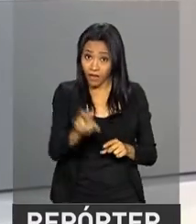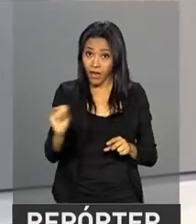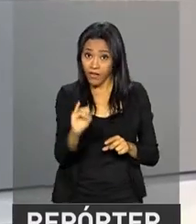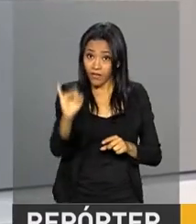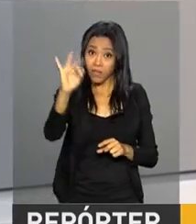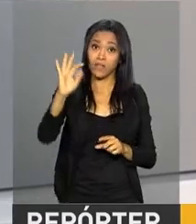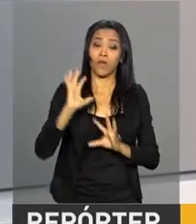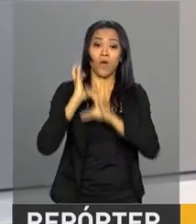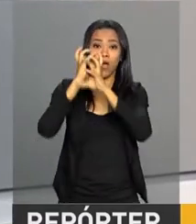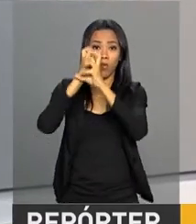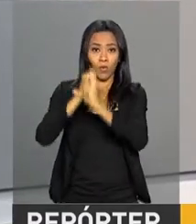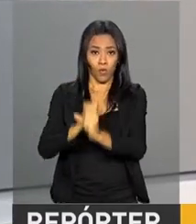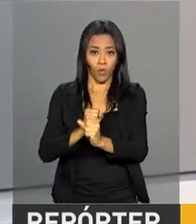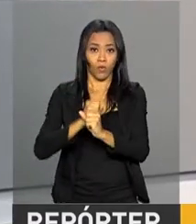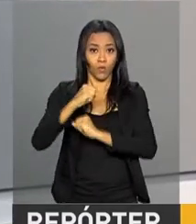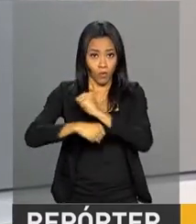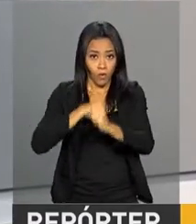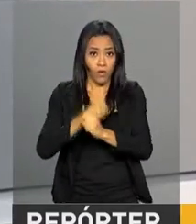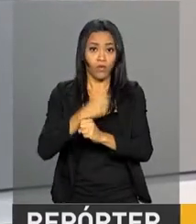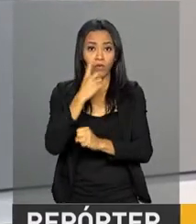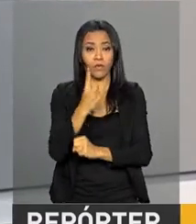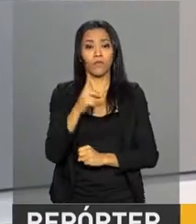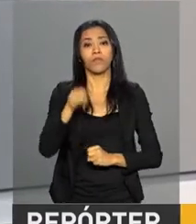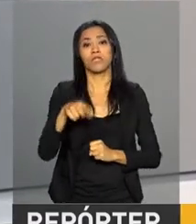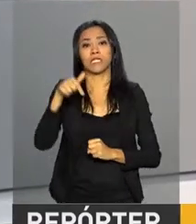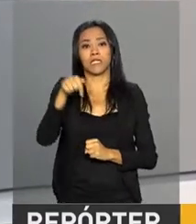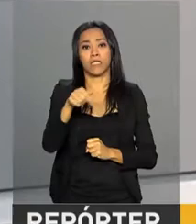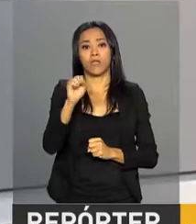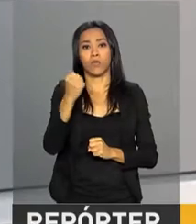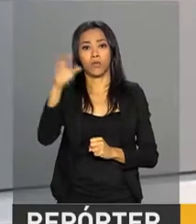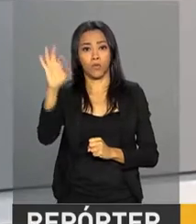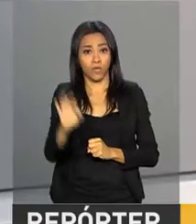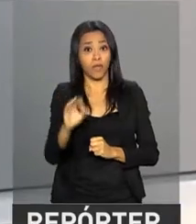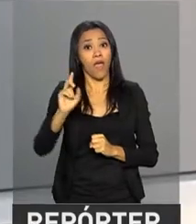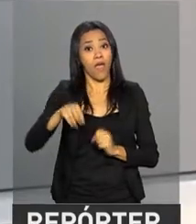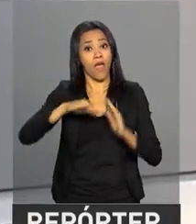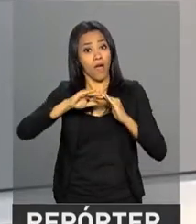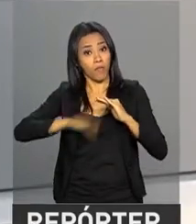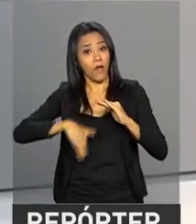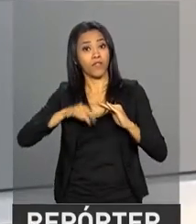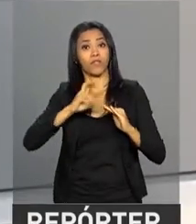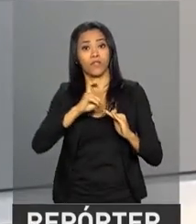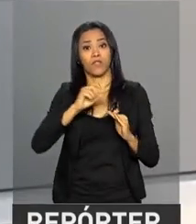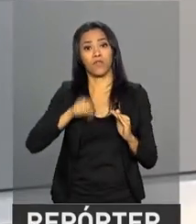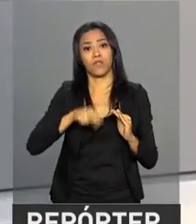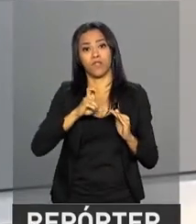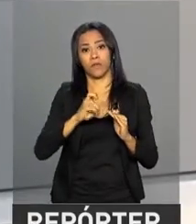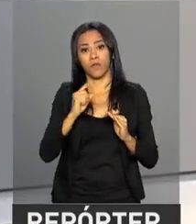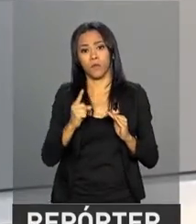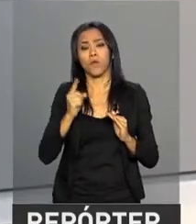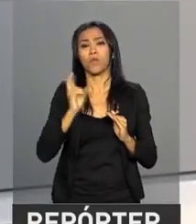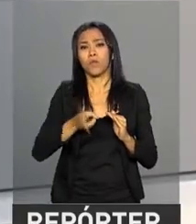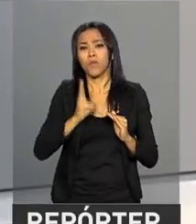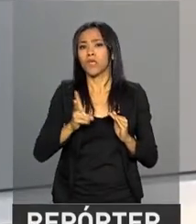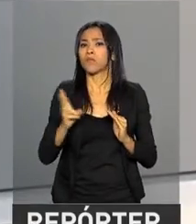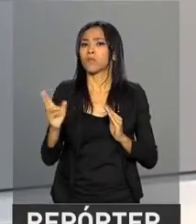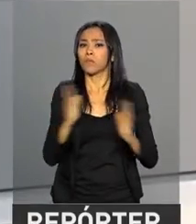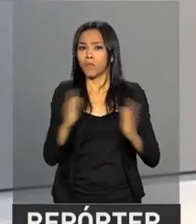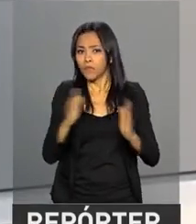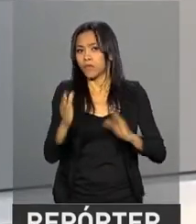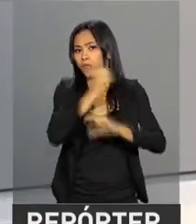acumulou no ano 1,78 por cento índice bem abaixo dos us 5,51 do mesmo período do ano passado